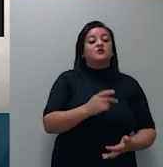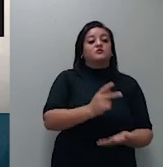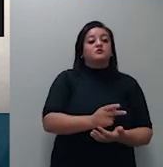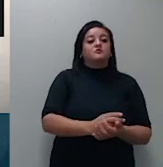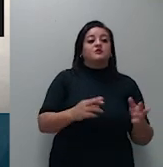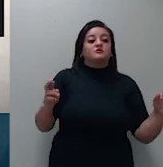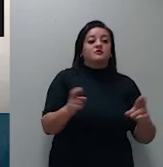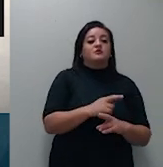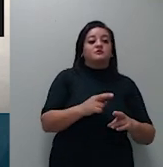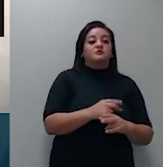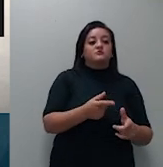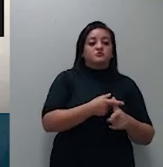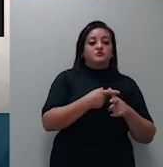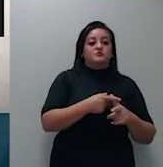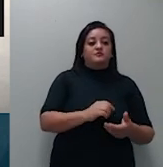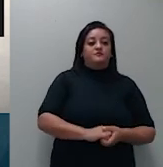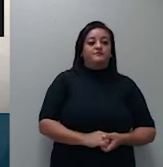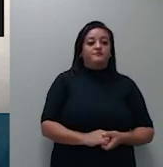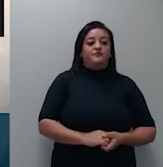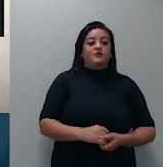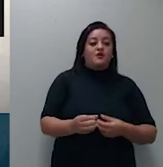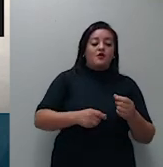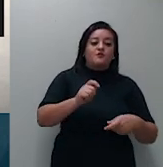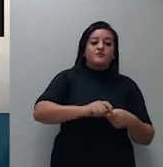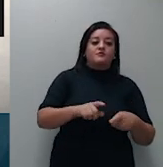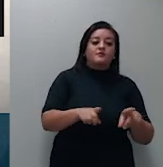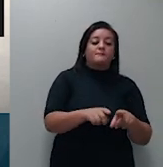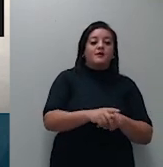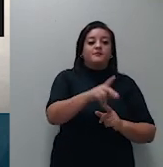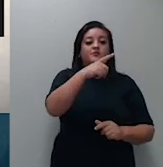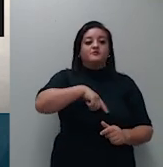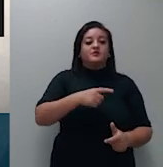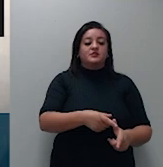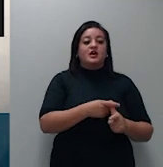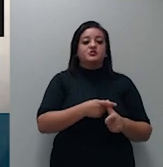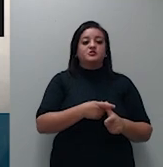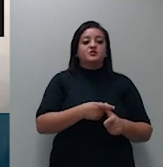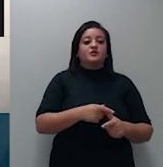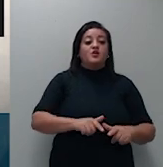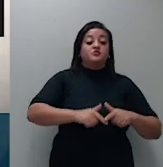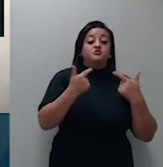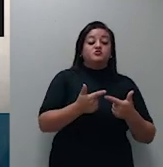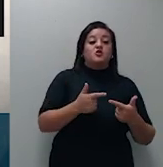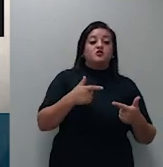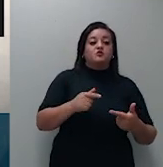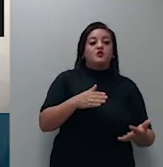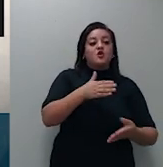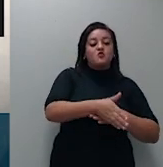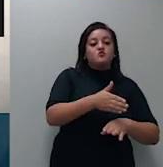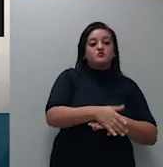constantes da relação de credores fosse assim o credor que tivesse a sorte de não estar incluído